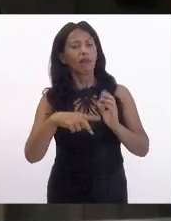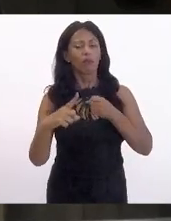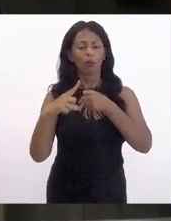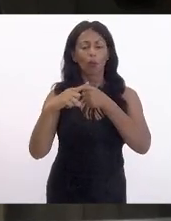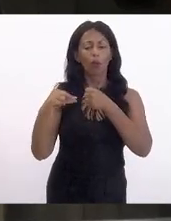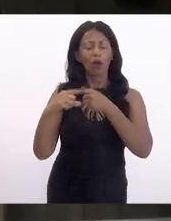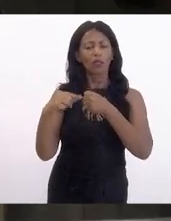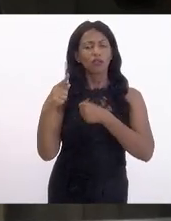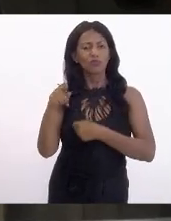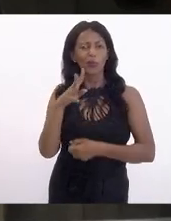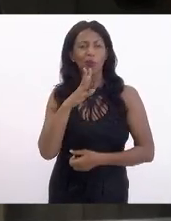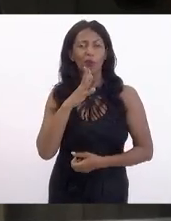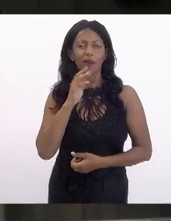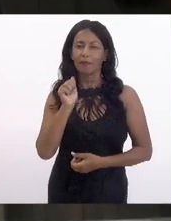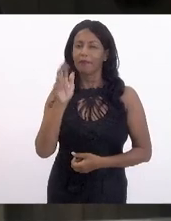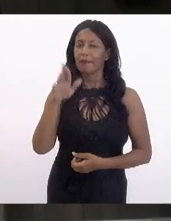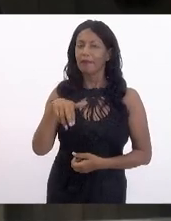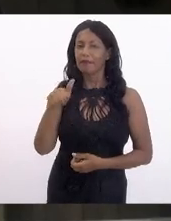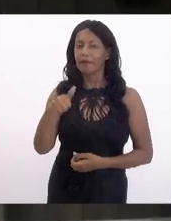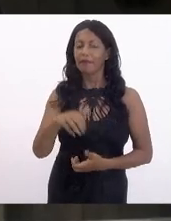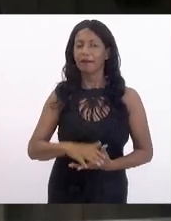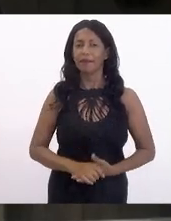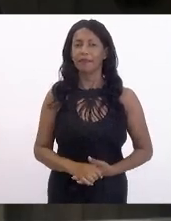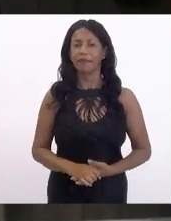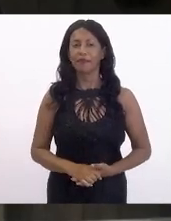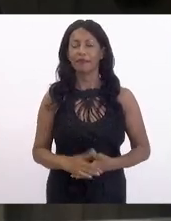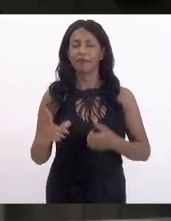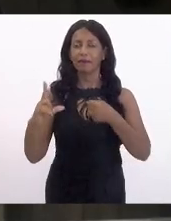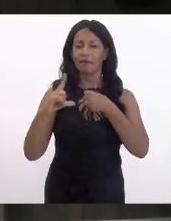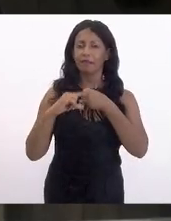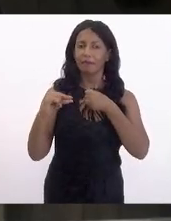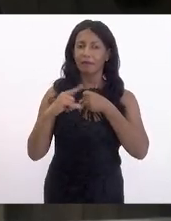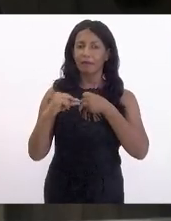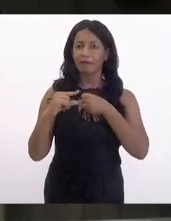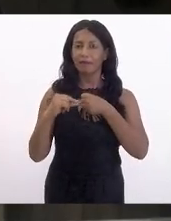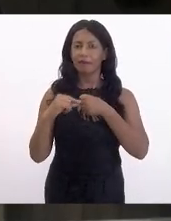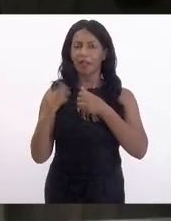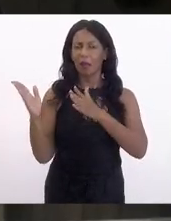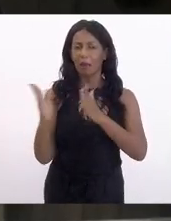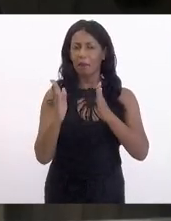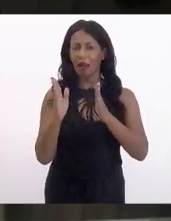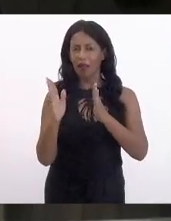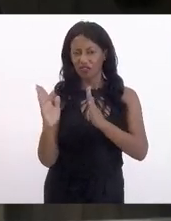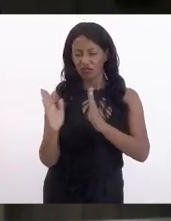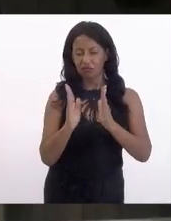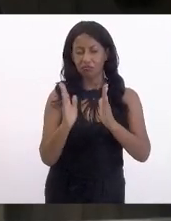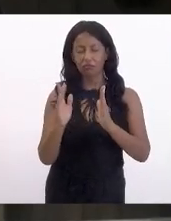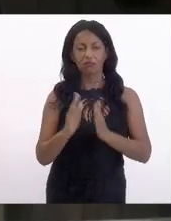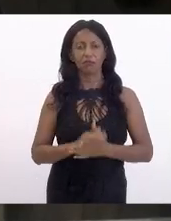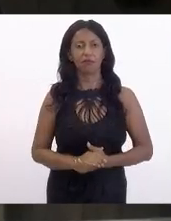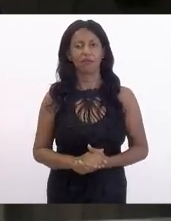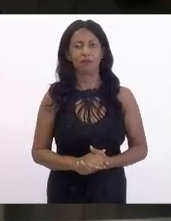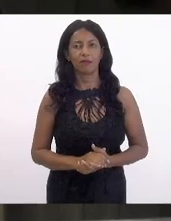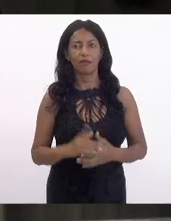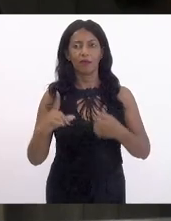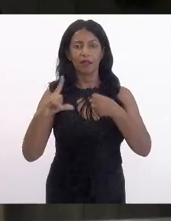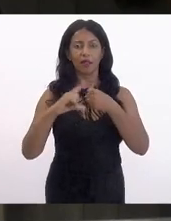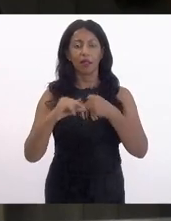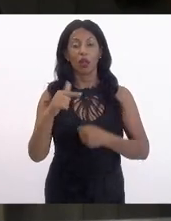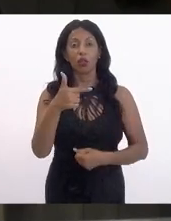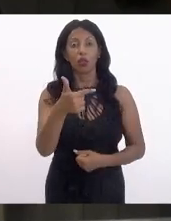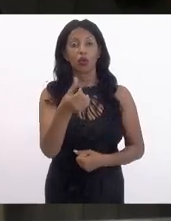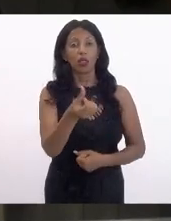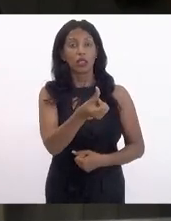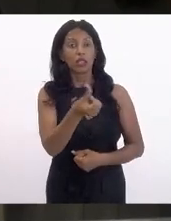artigo que vossa excelência conhece bem O que é o arquivo uma parte dele é um artigo